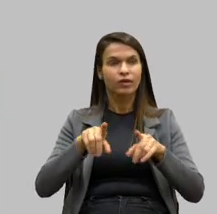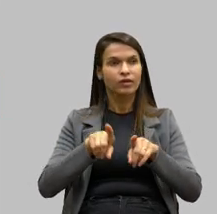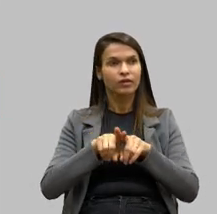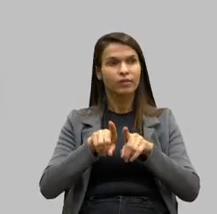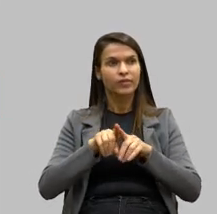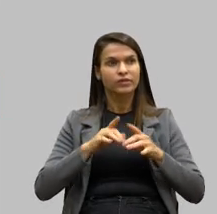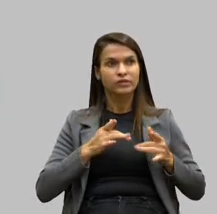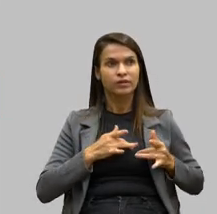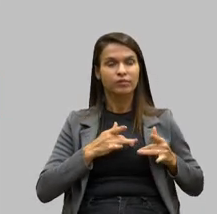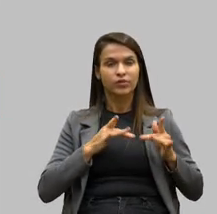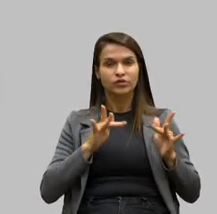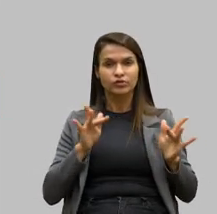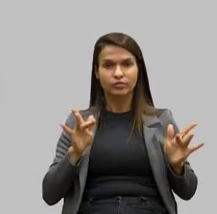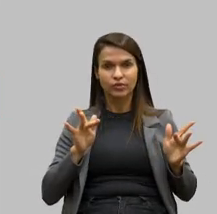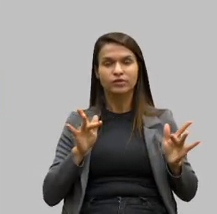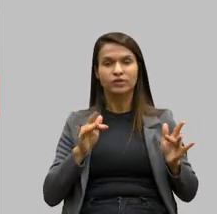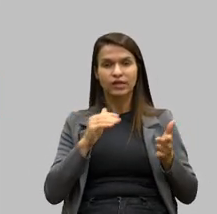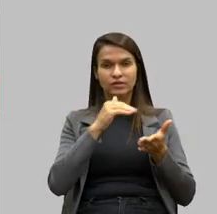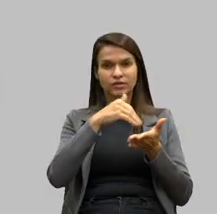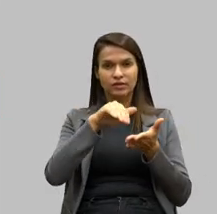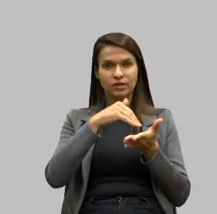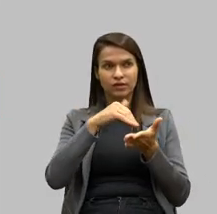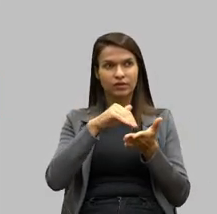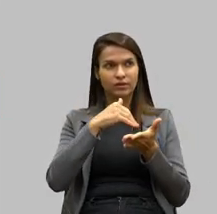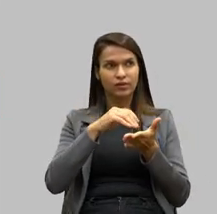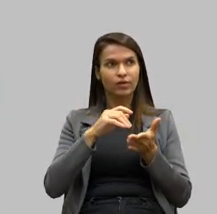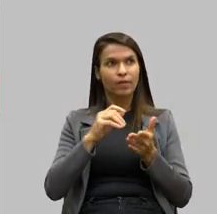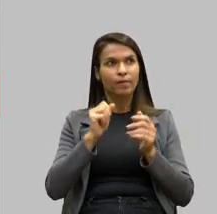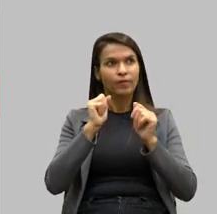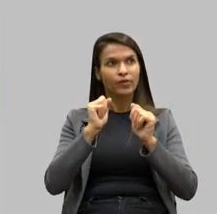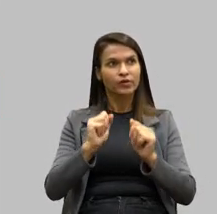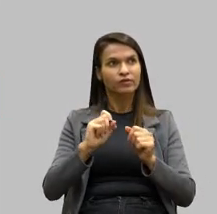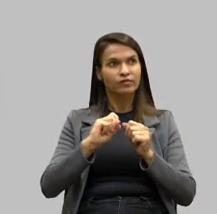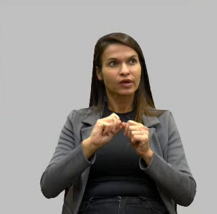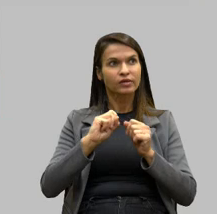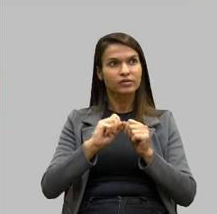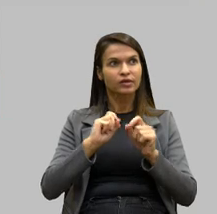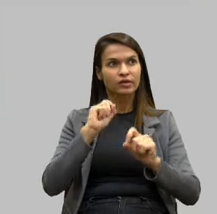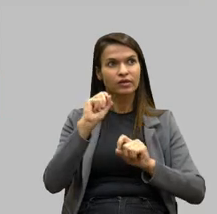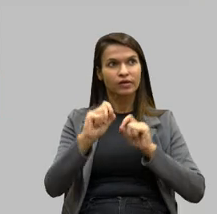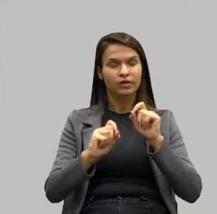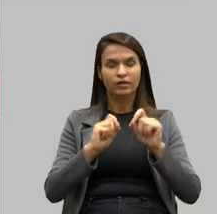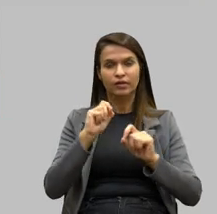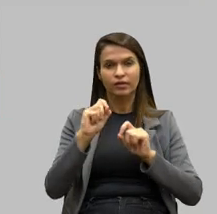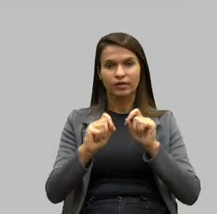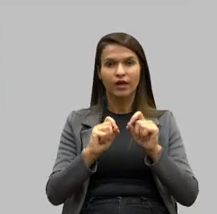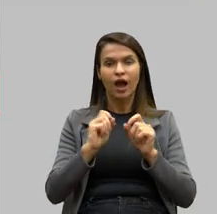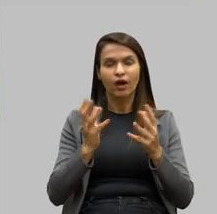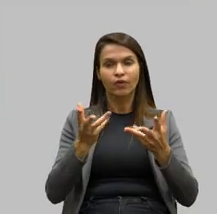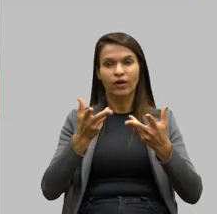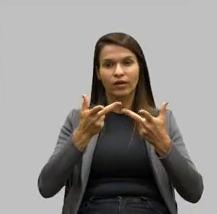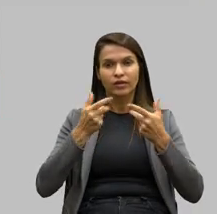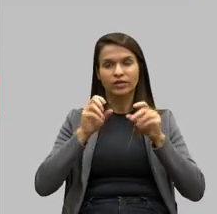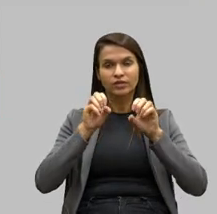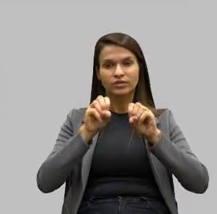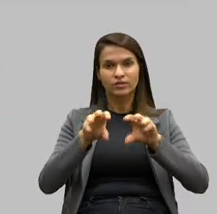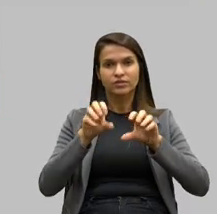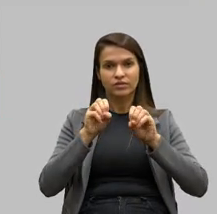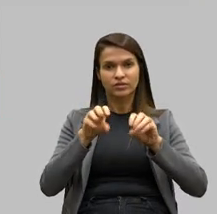à disposição da secretaria para a gente estar fazendo com que a qualidade de ensino